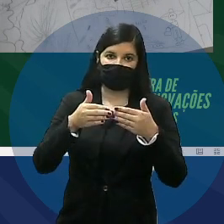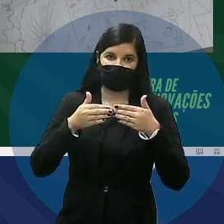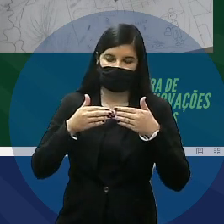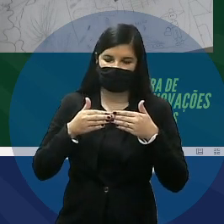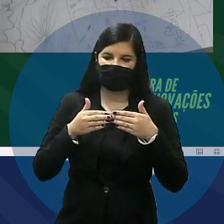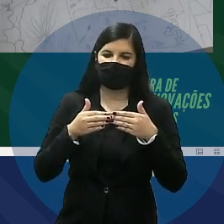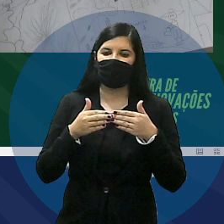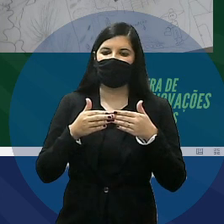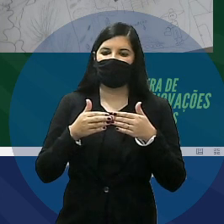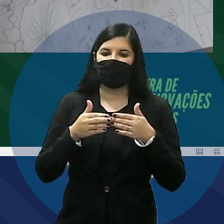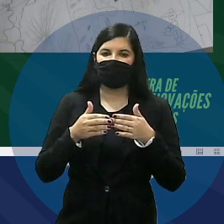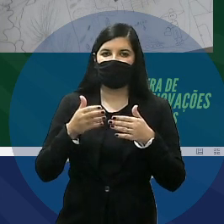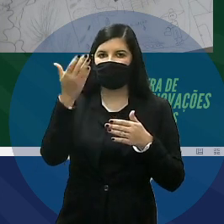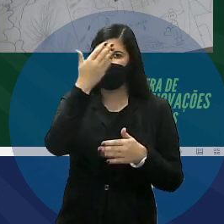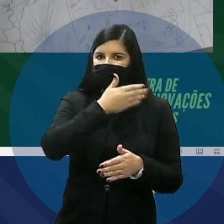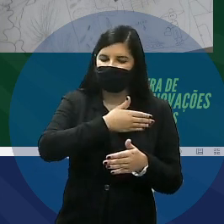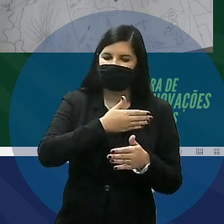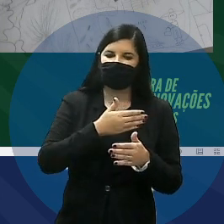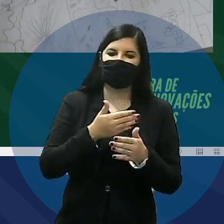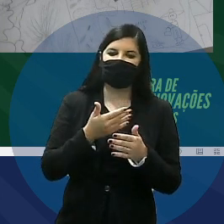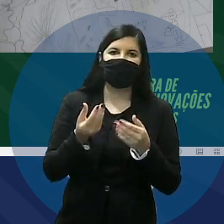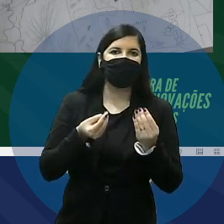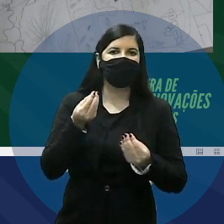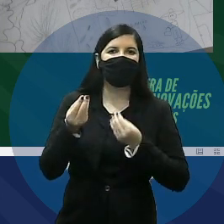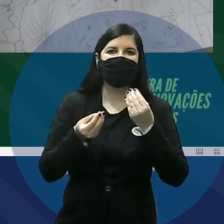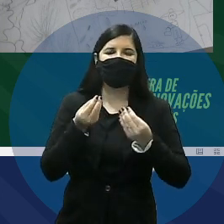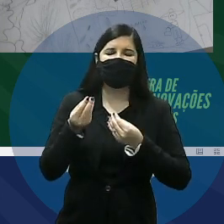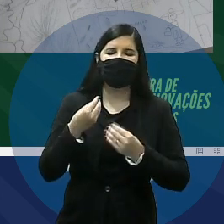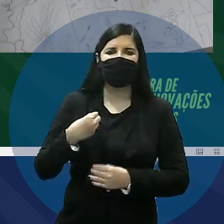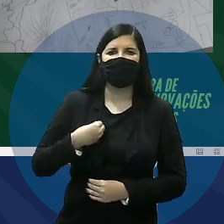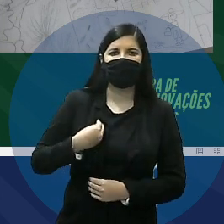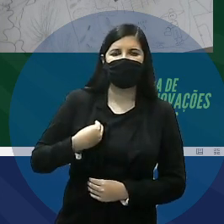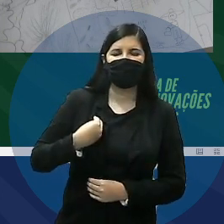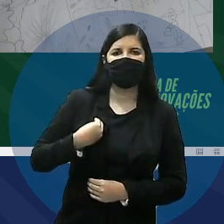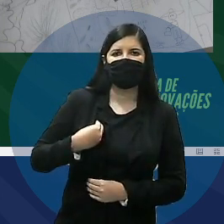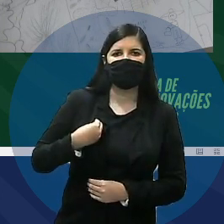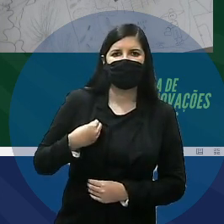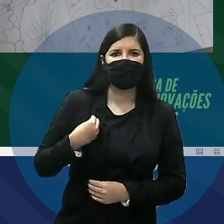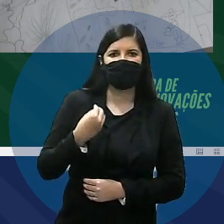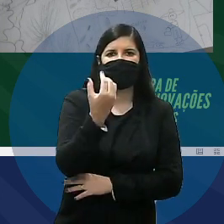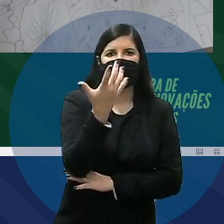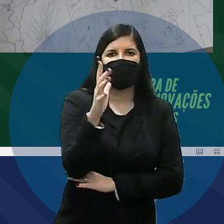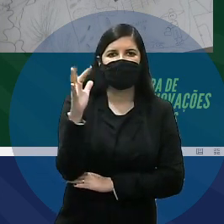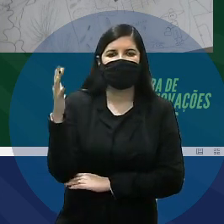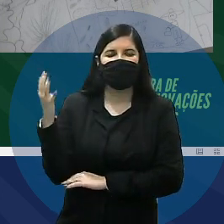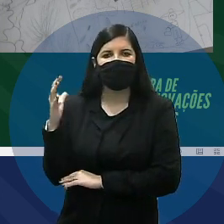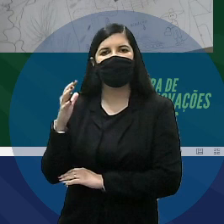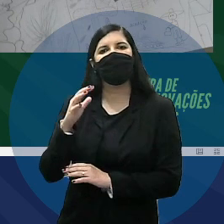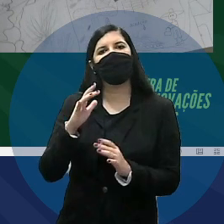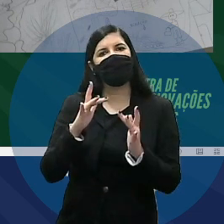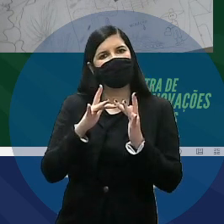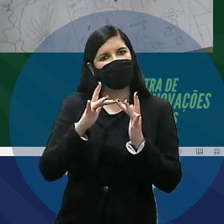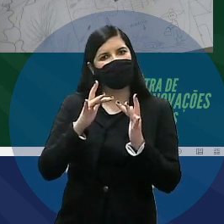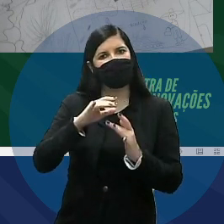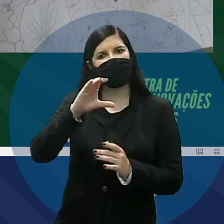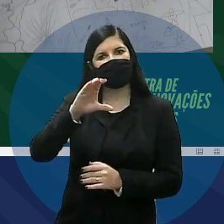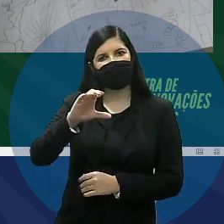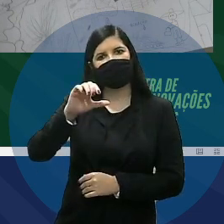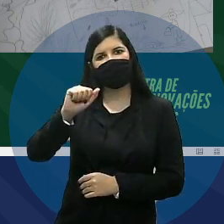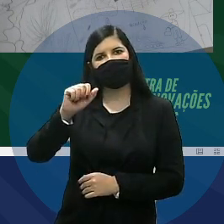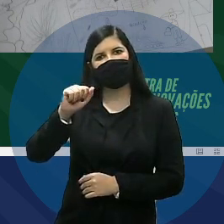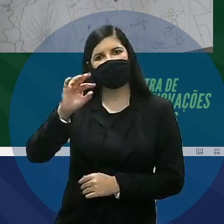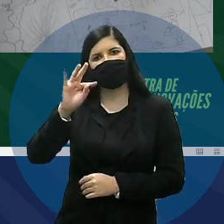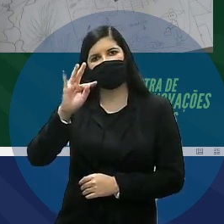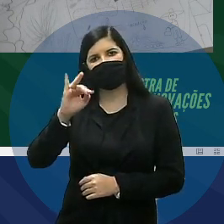a representar como é conviver com o bioma caatinga. E nos desenhos, a